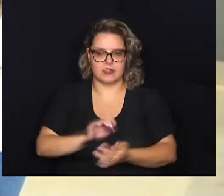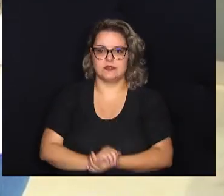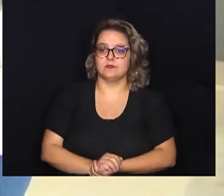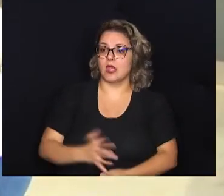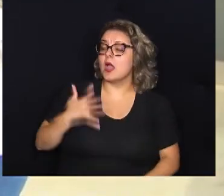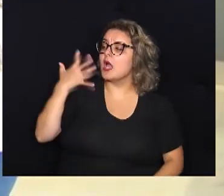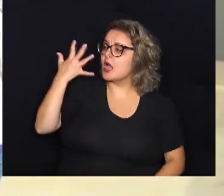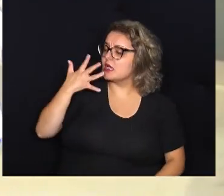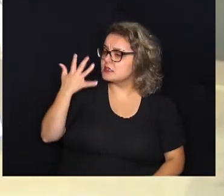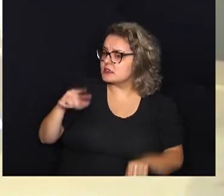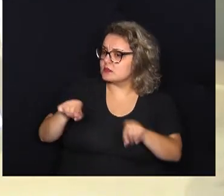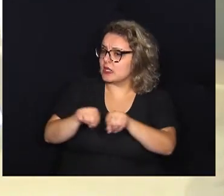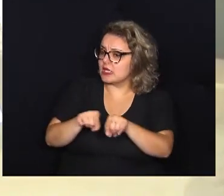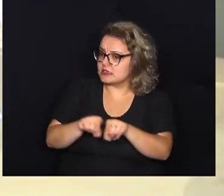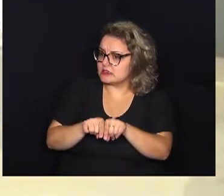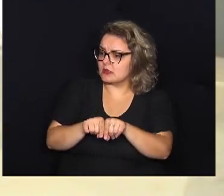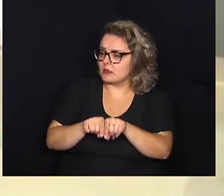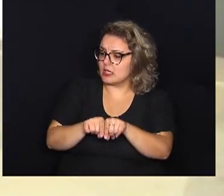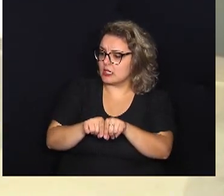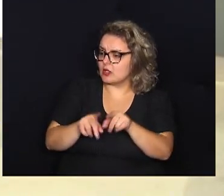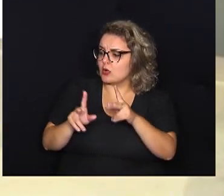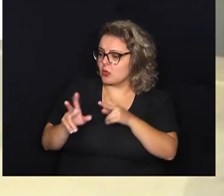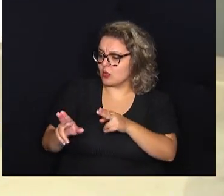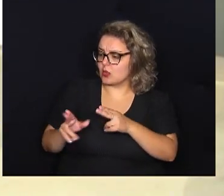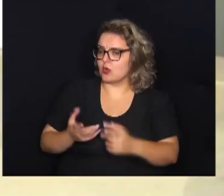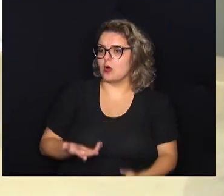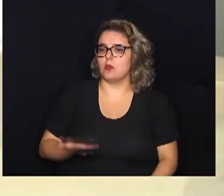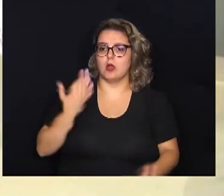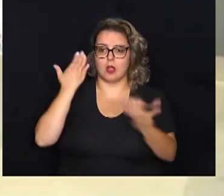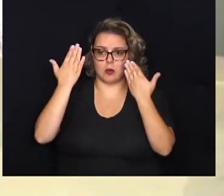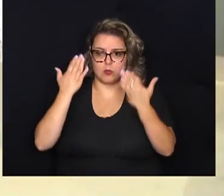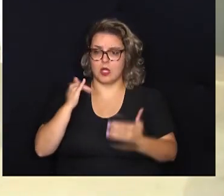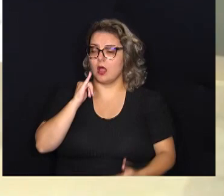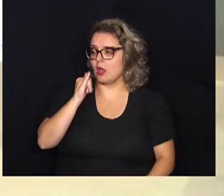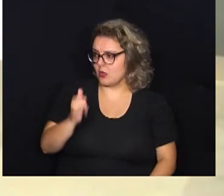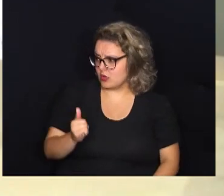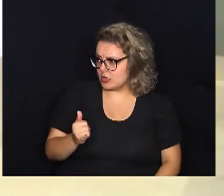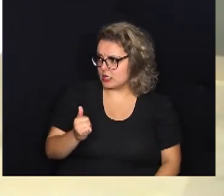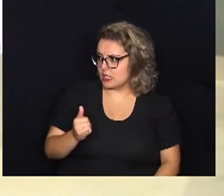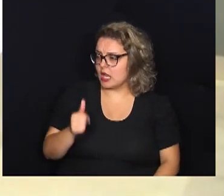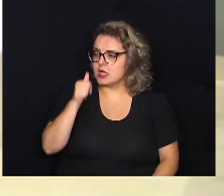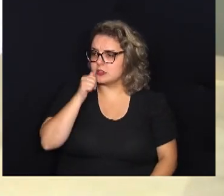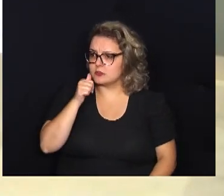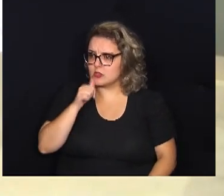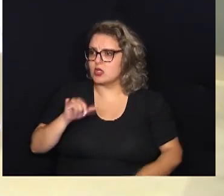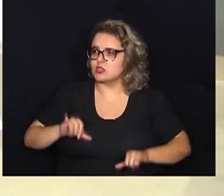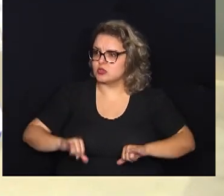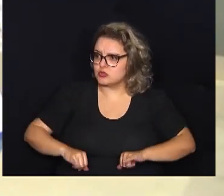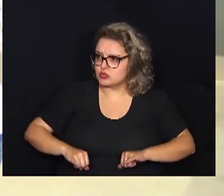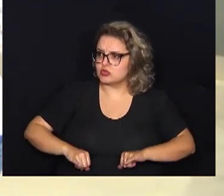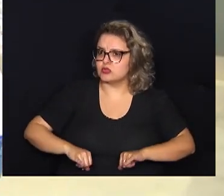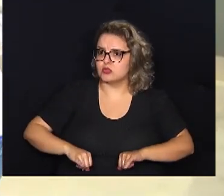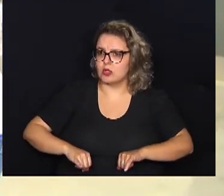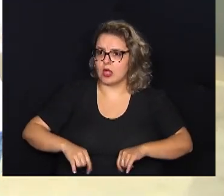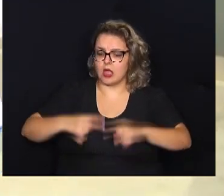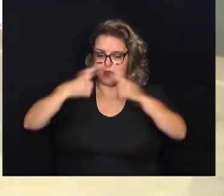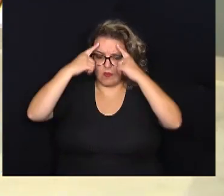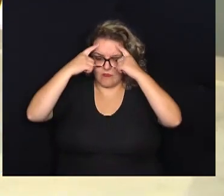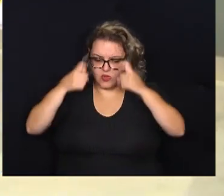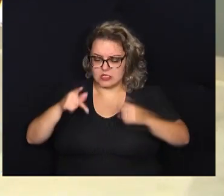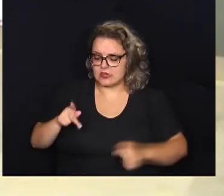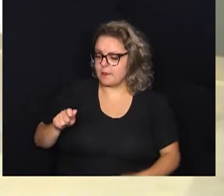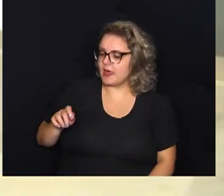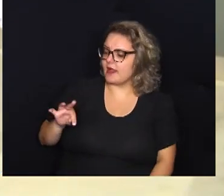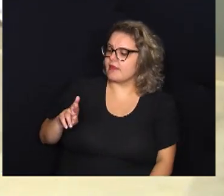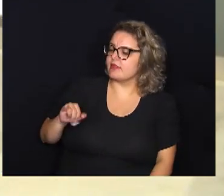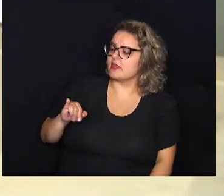palestras também, como a psicóloga falou, as mulheres sofrem violência patrimonial, que